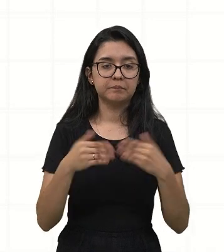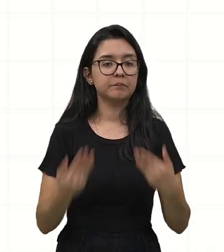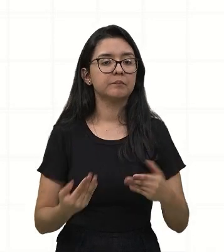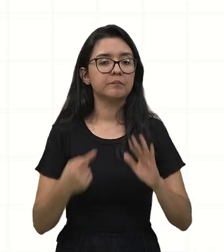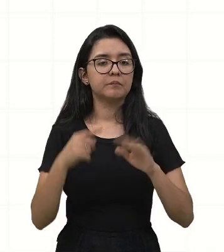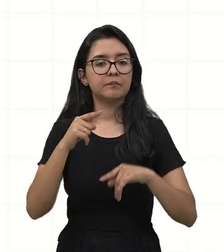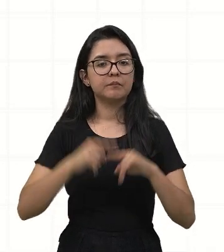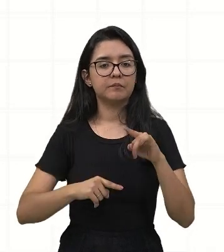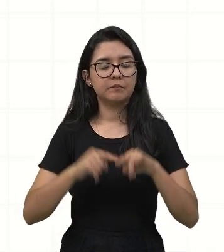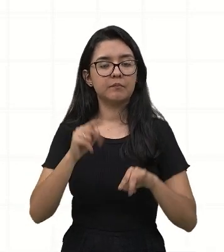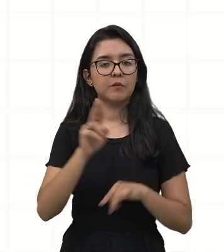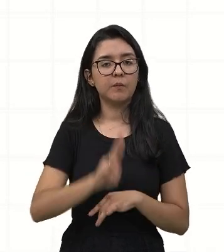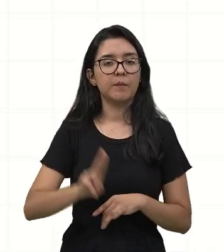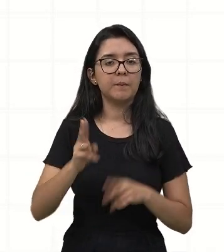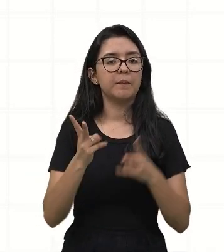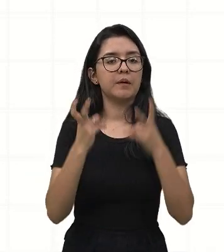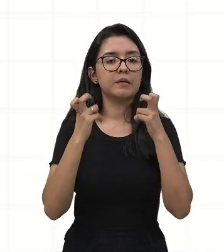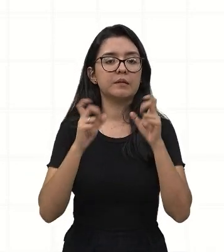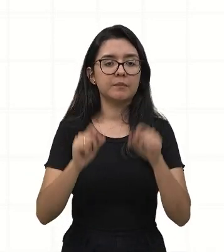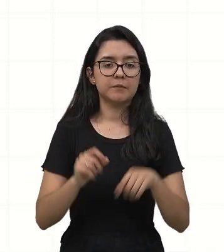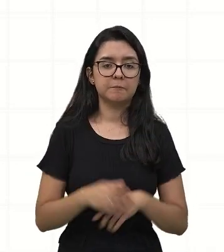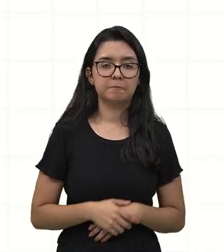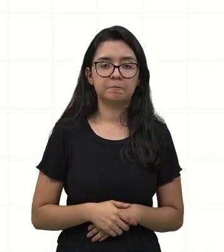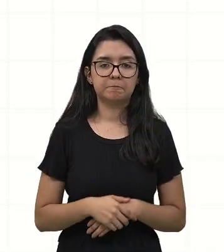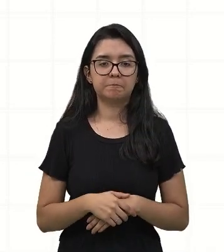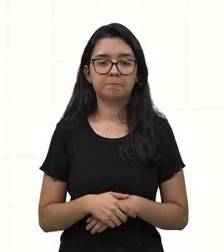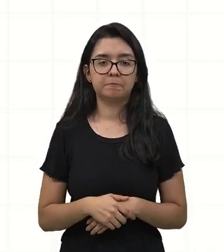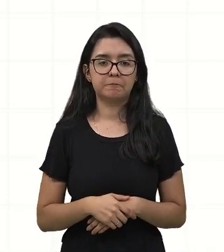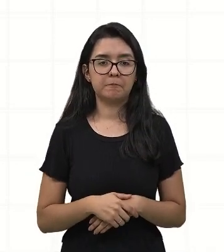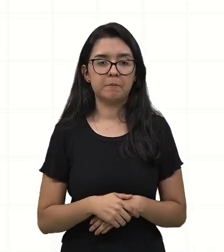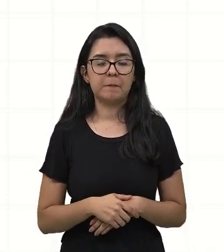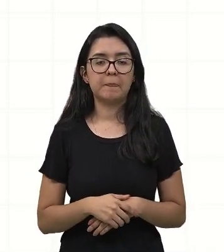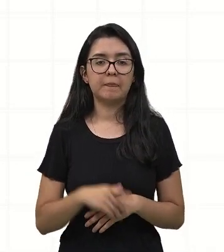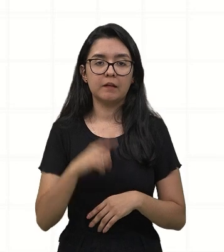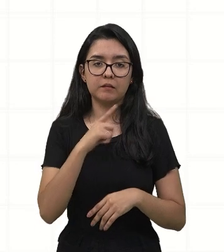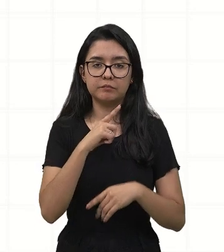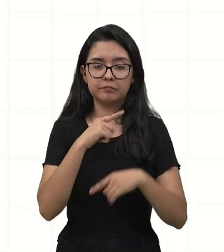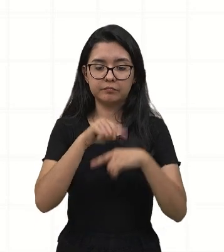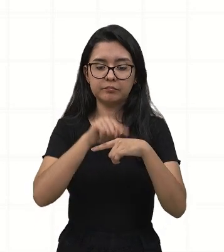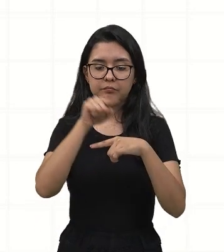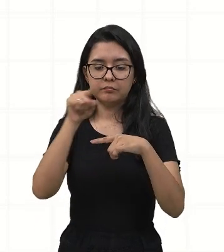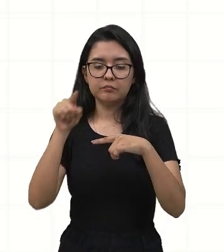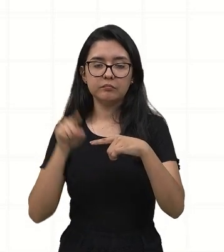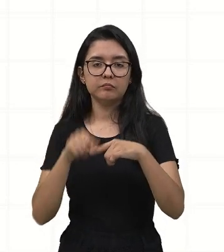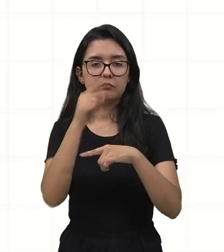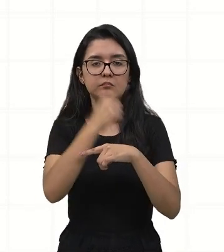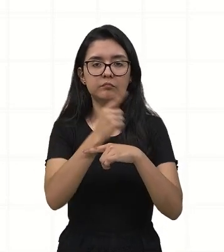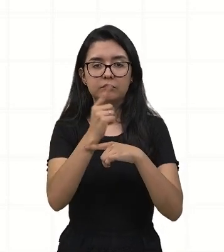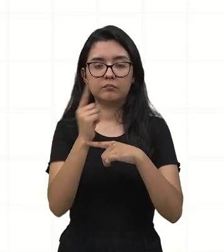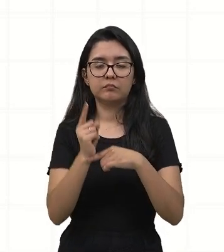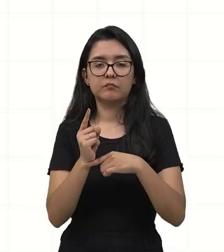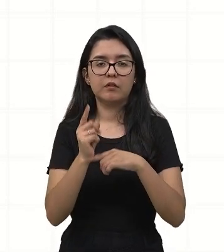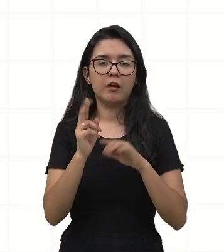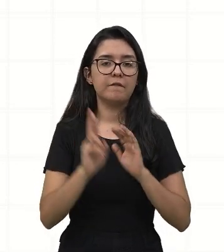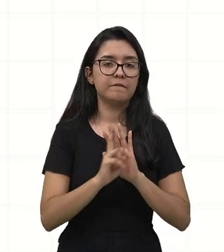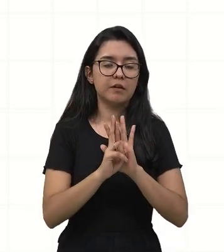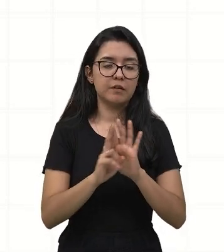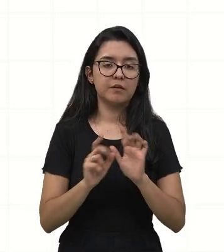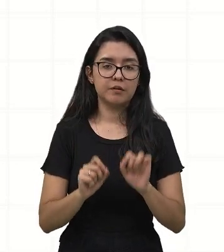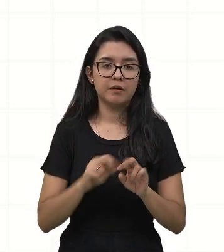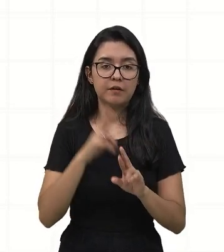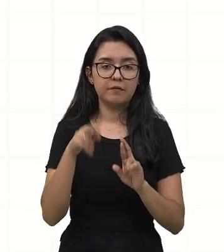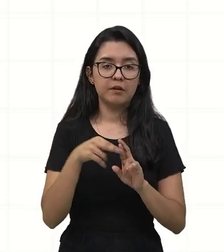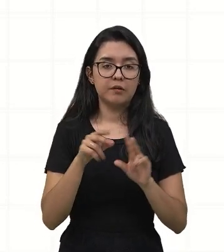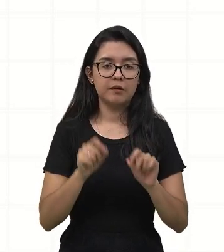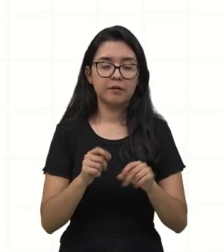estamos utilizando, perceba que as medidas de cima do nosso transferidor são as medidas que se referem à medida